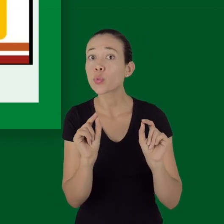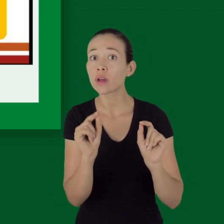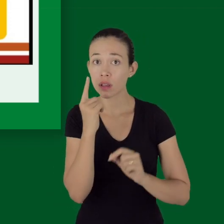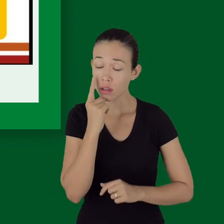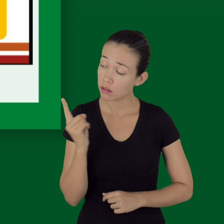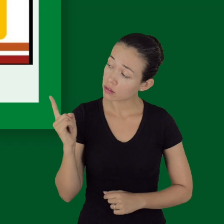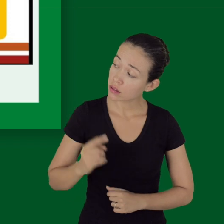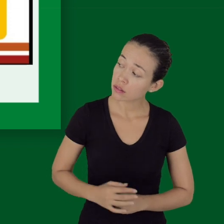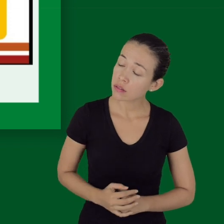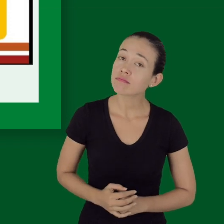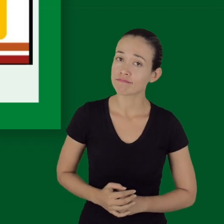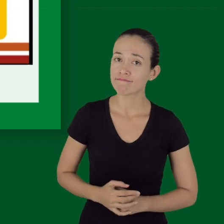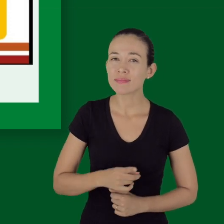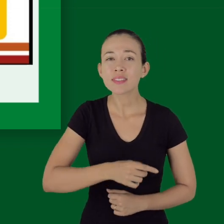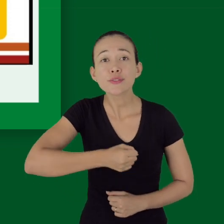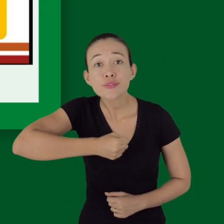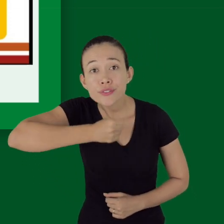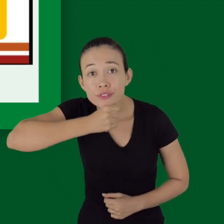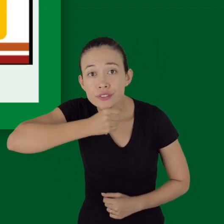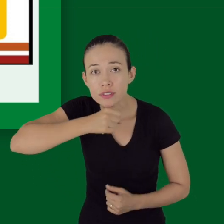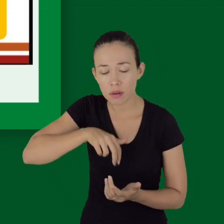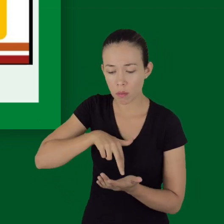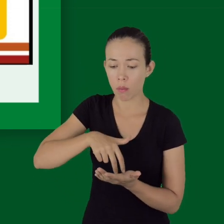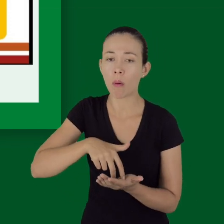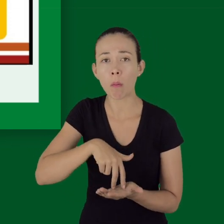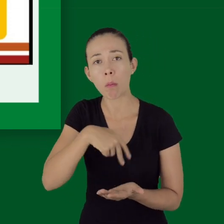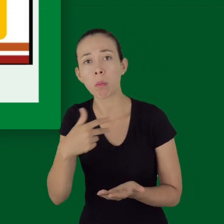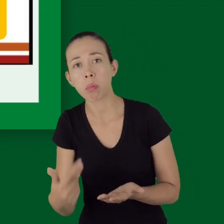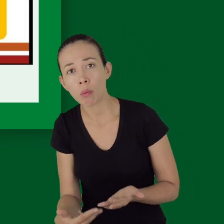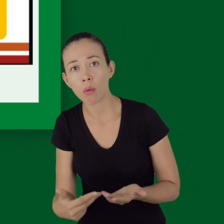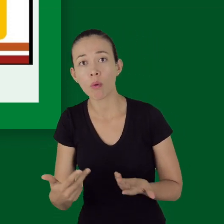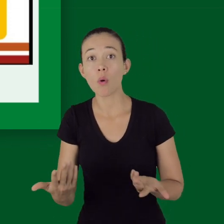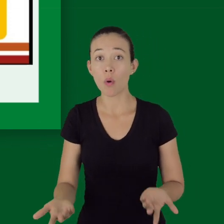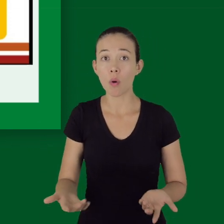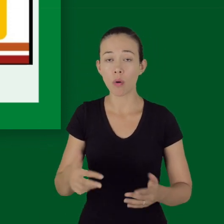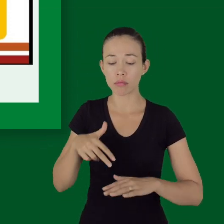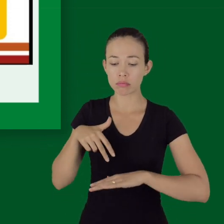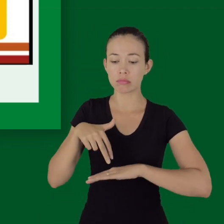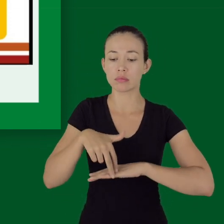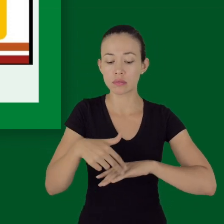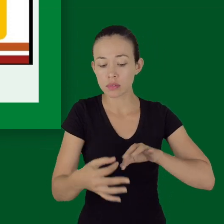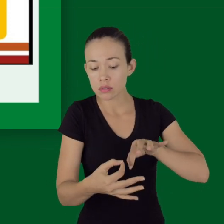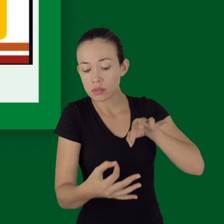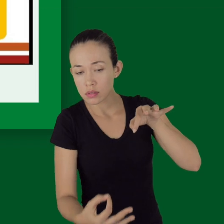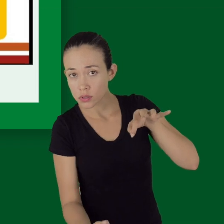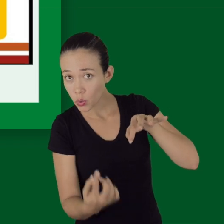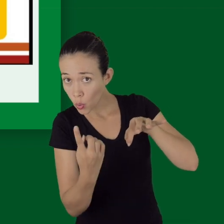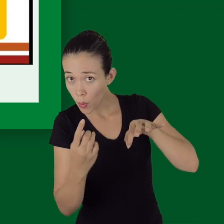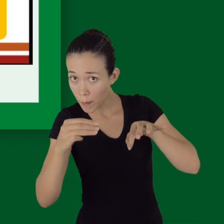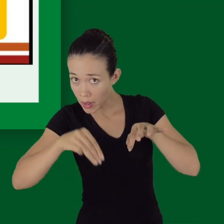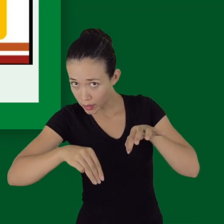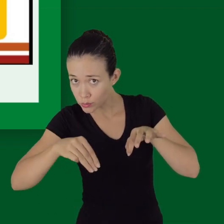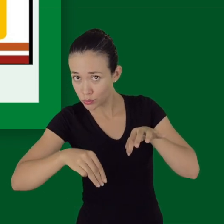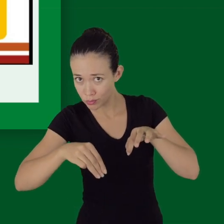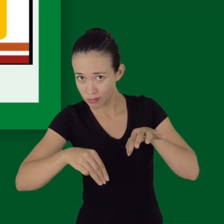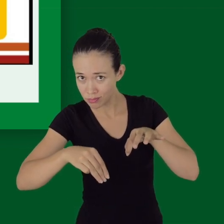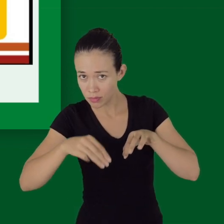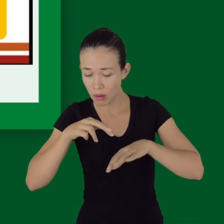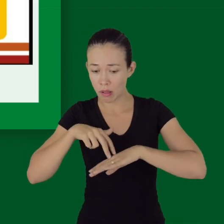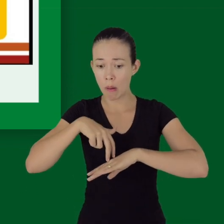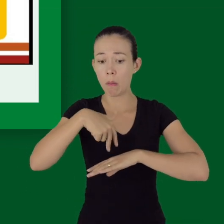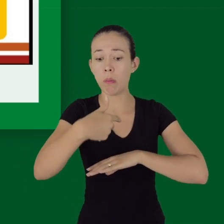partir de 1 metro, a partir de 4, 5 metros é nível de alerta lá em cima, mas a partir de 1 metro eu já posso ter lesões da coluna vertebral no